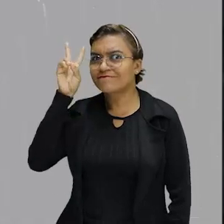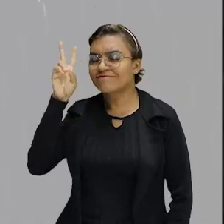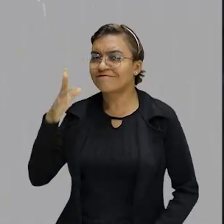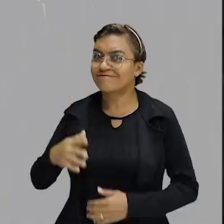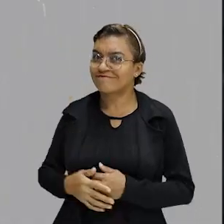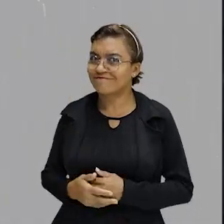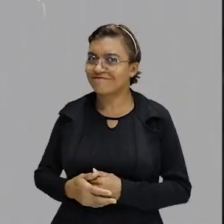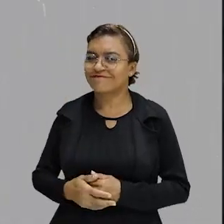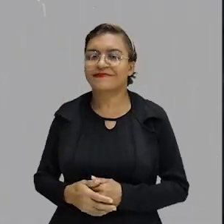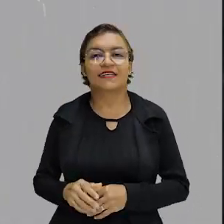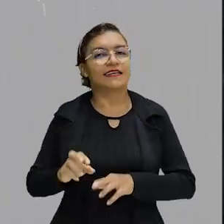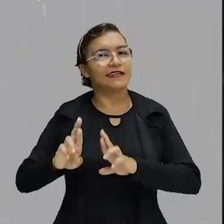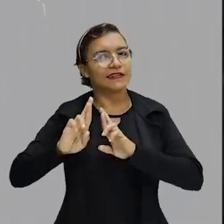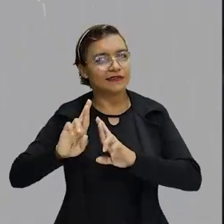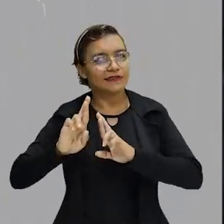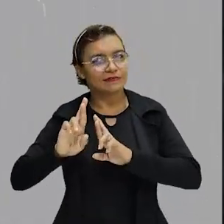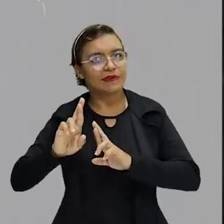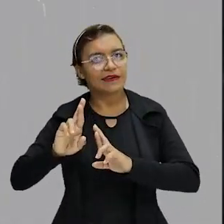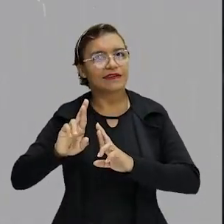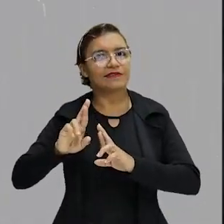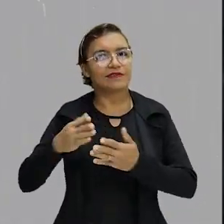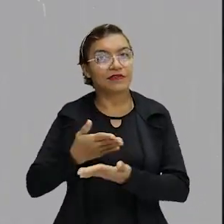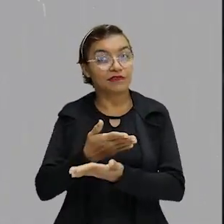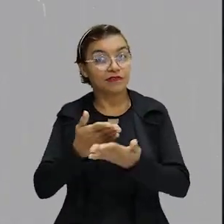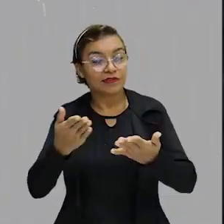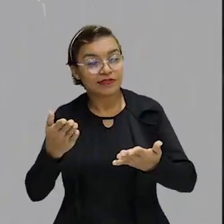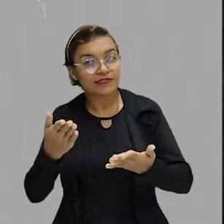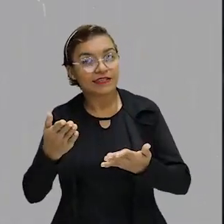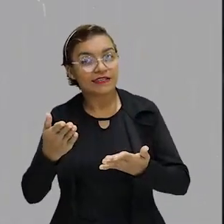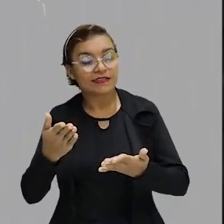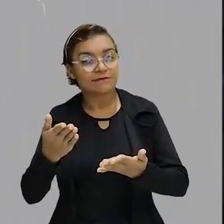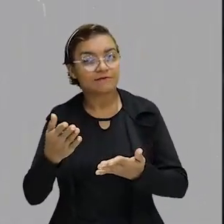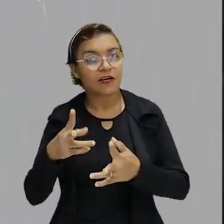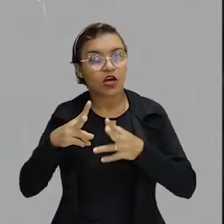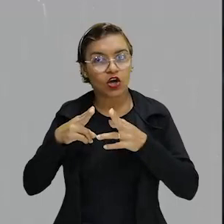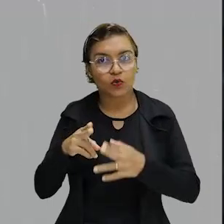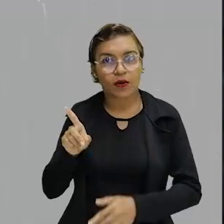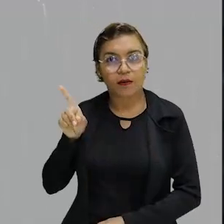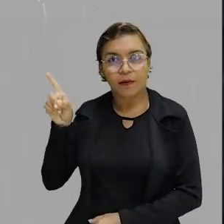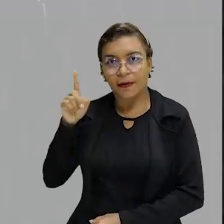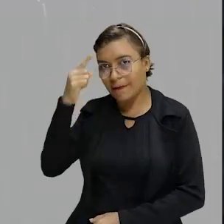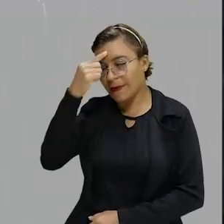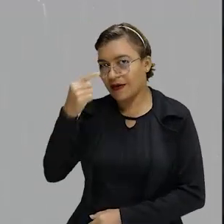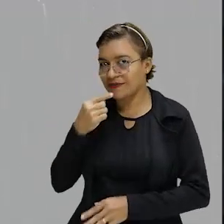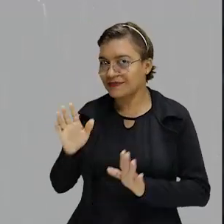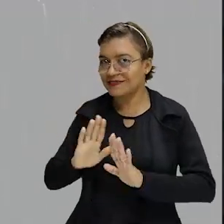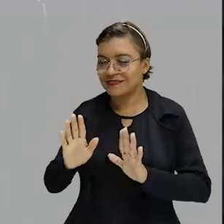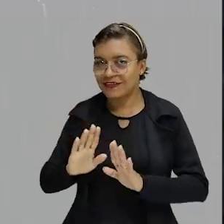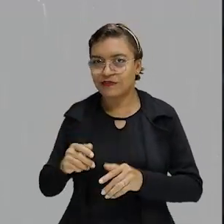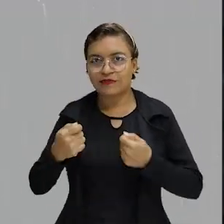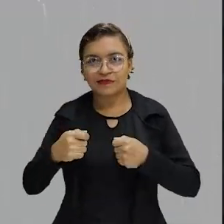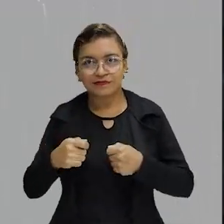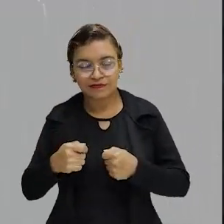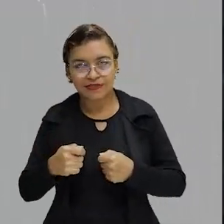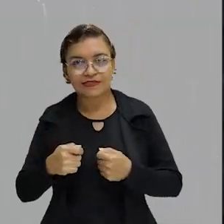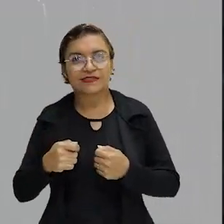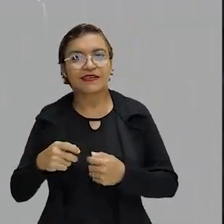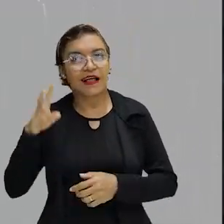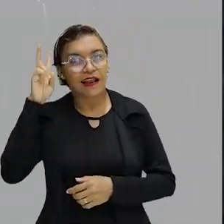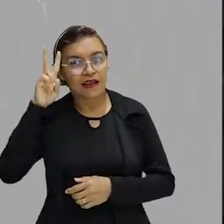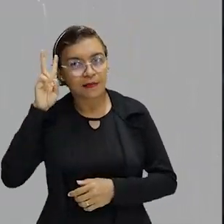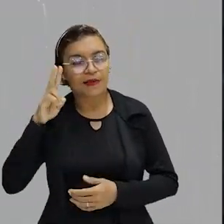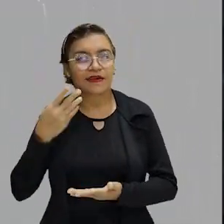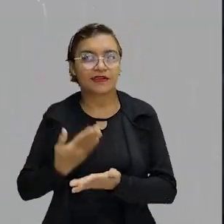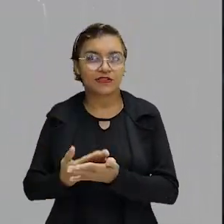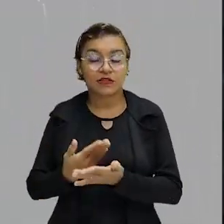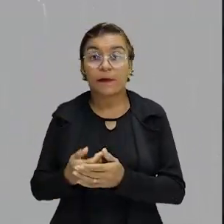aula vocês não fiquem assim. Que fique bem claro para vocês o conceito de desinência, de morfema, de radical, que o radical